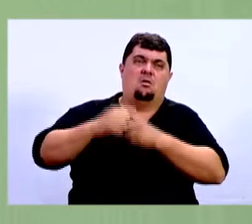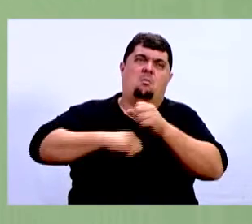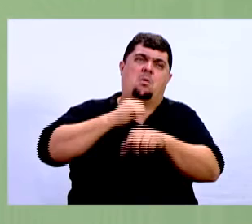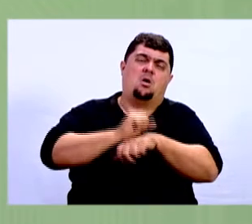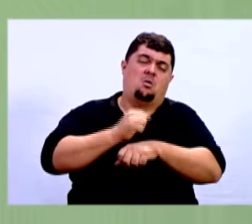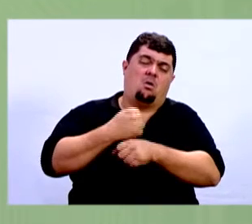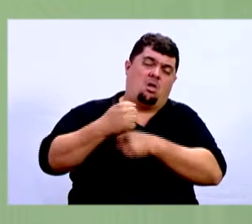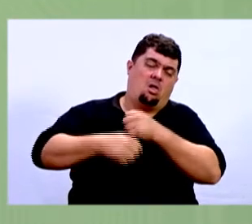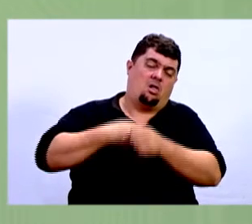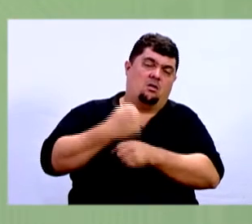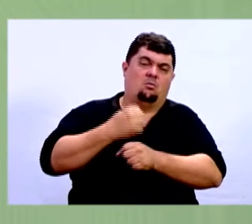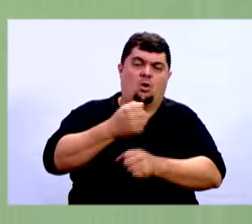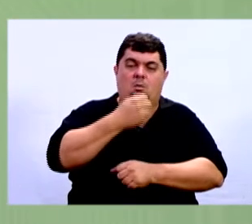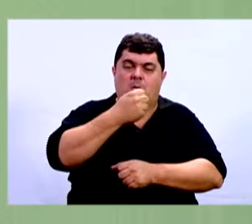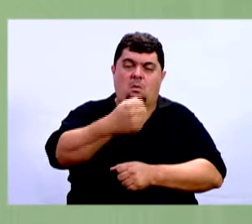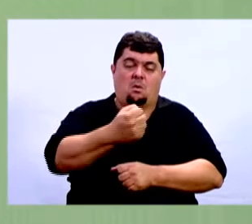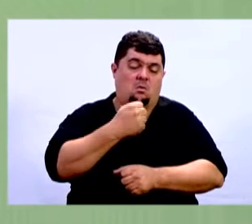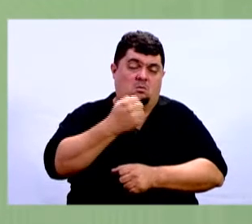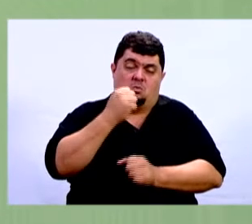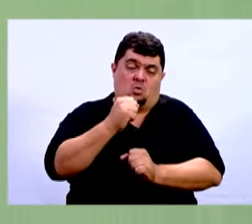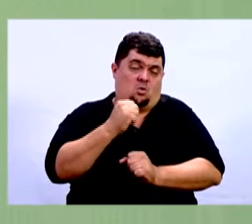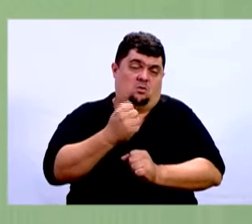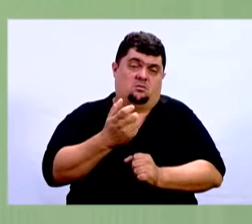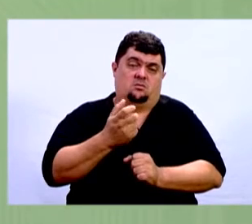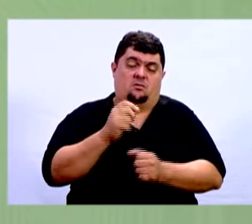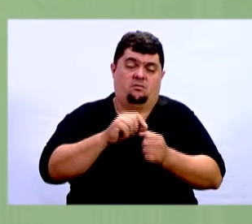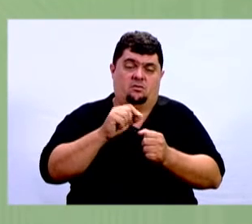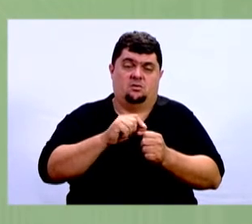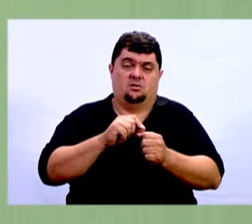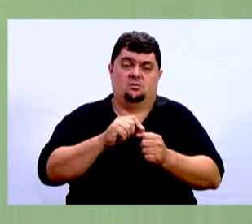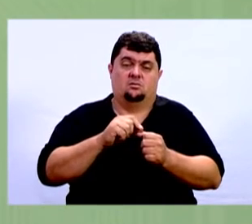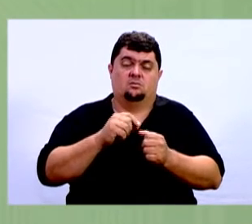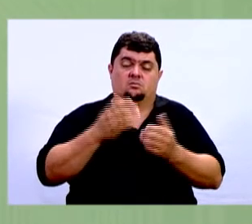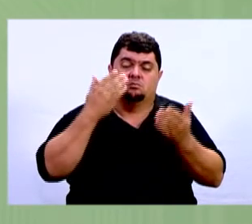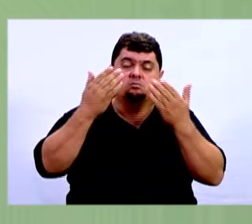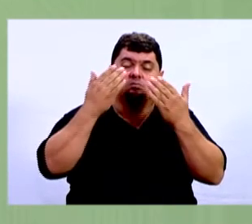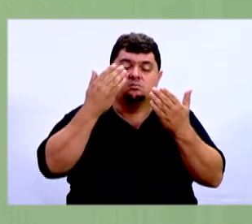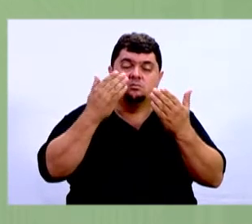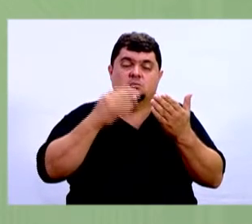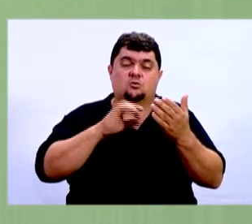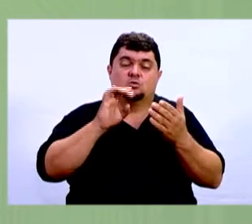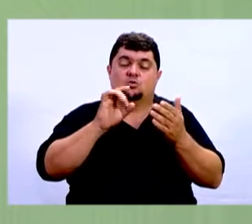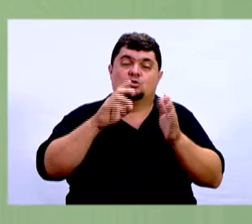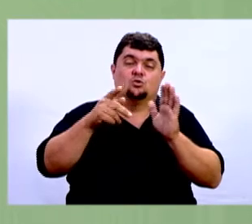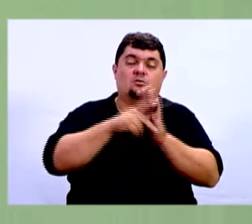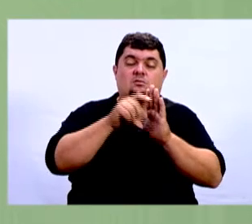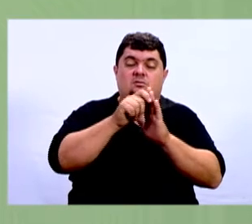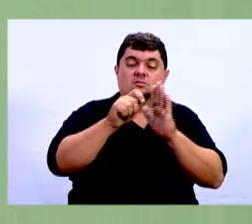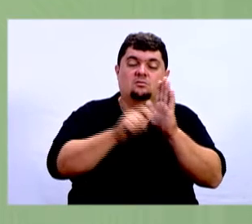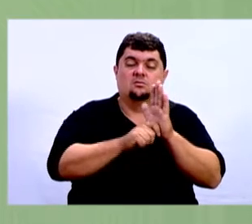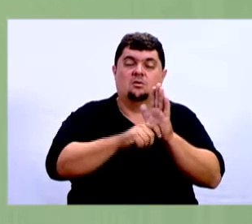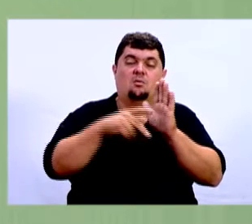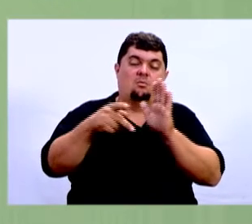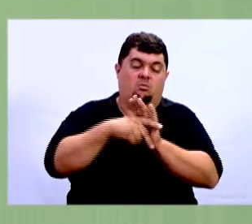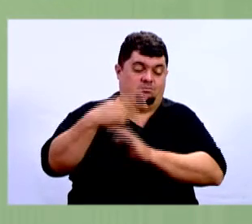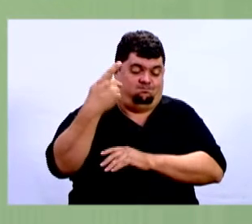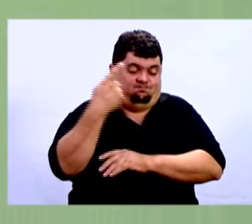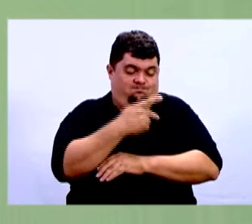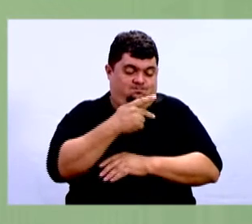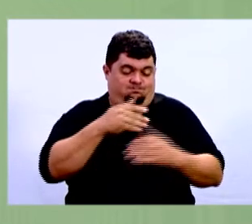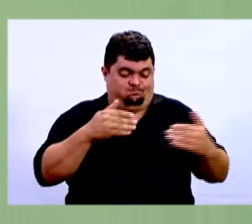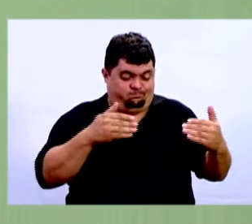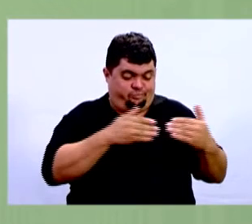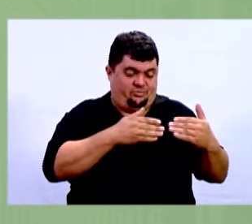Você pode fazer uma entrevista com essa senhora e fazer uma análise de discurso. E seu artigo vai ser só uma análise de discurso com essa pessoa. E